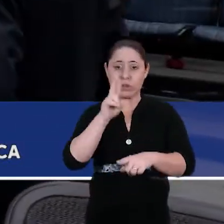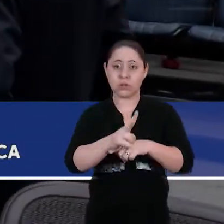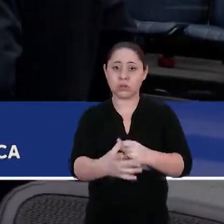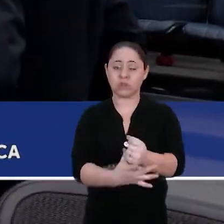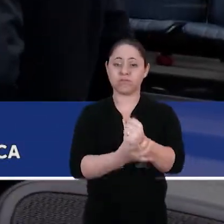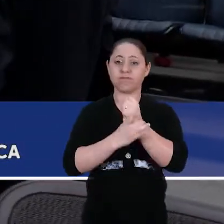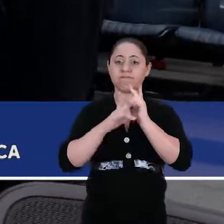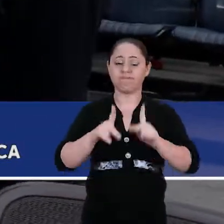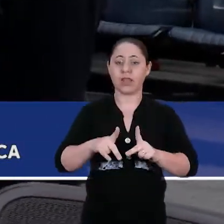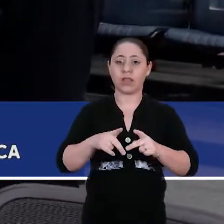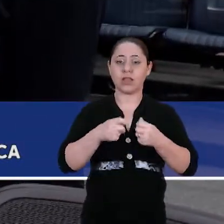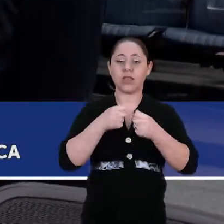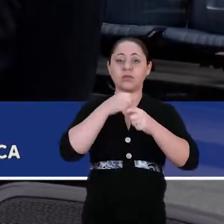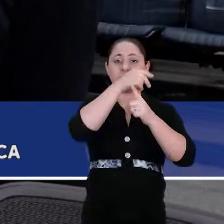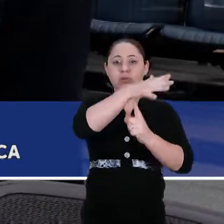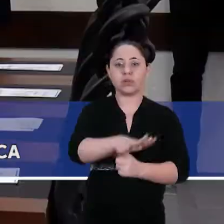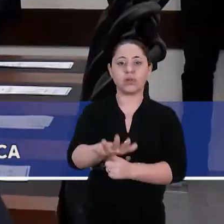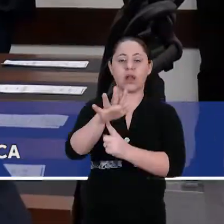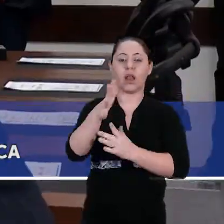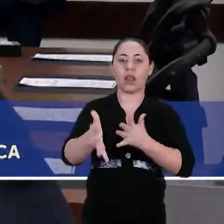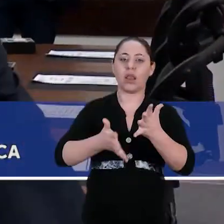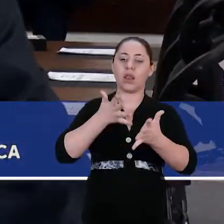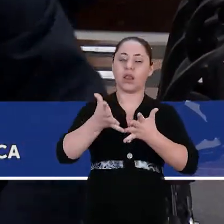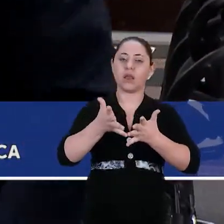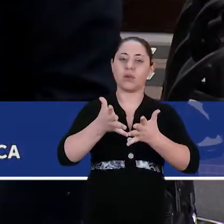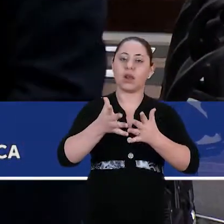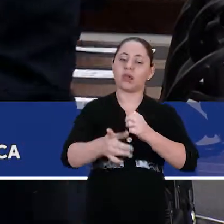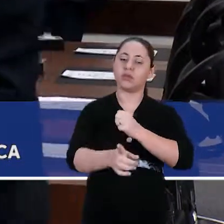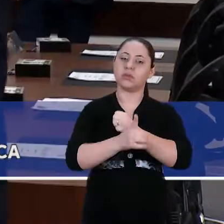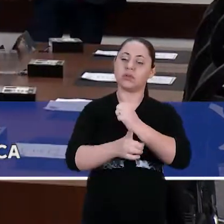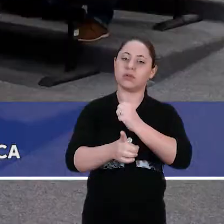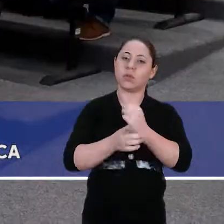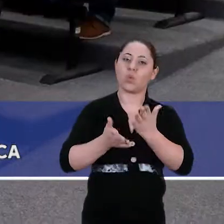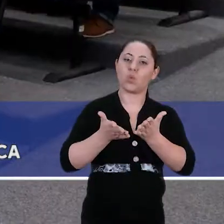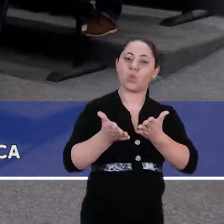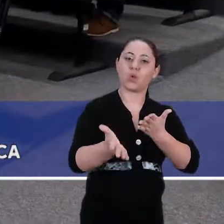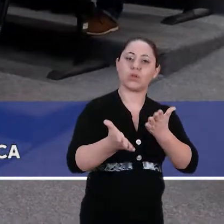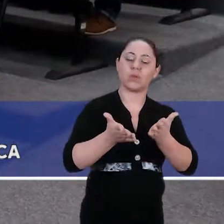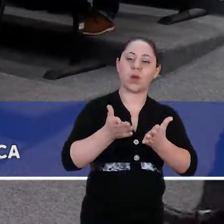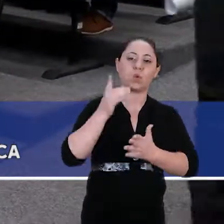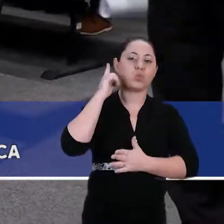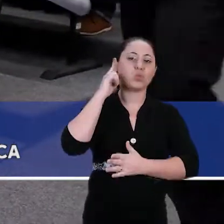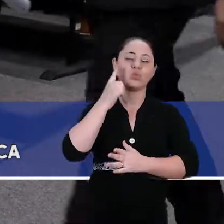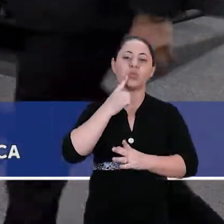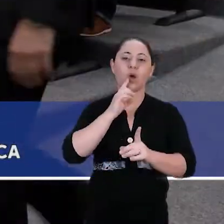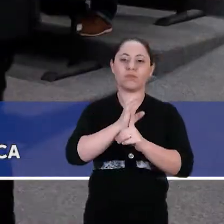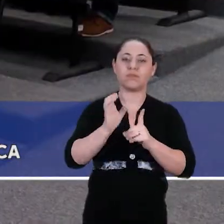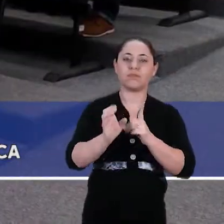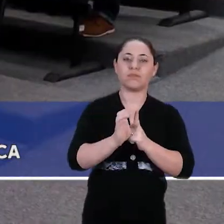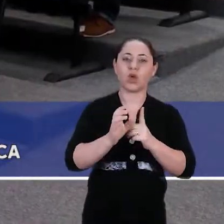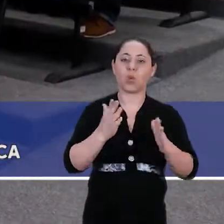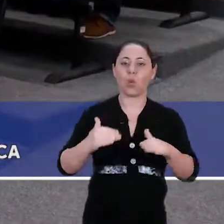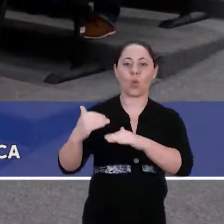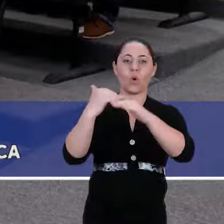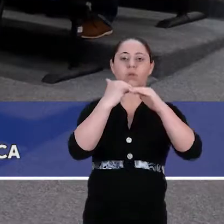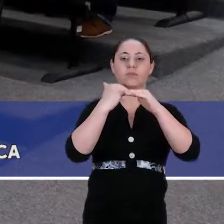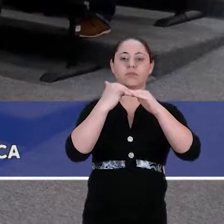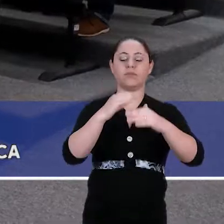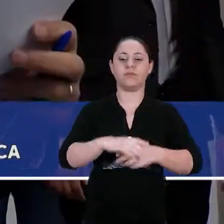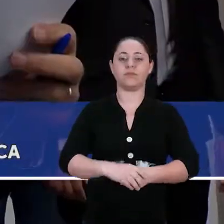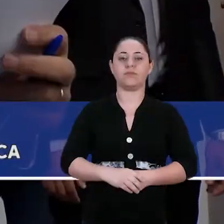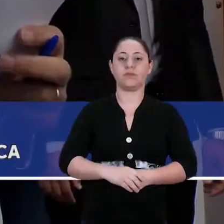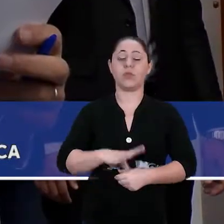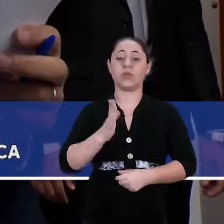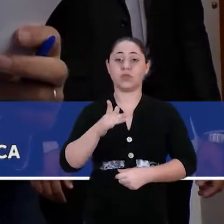objetivo da proposta é difundir a Libras e garantir à comunidade surda um tratamento eficiente e